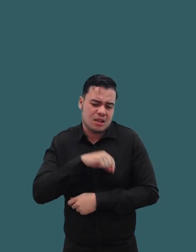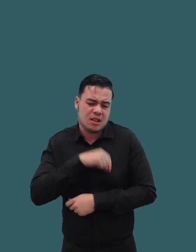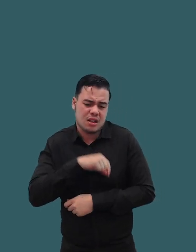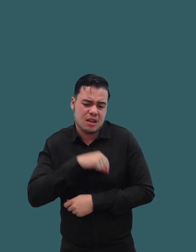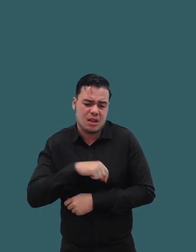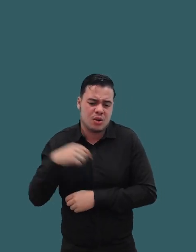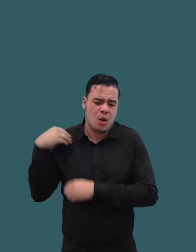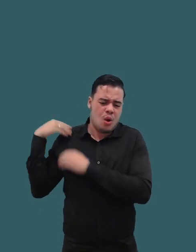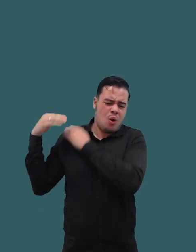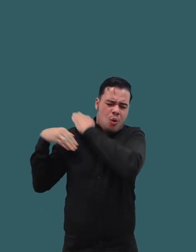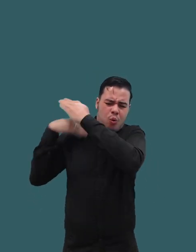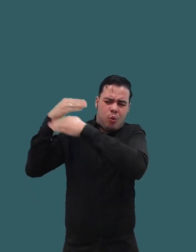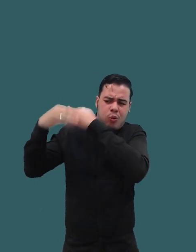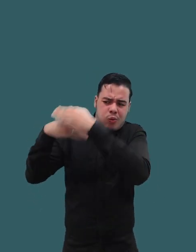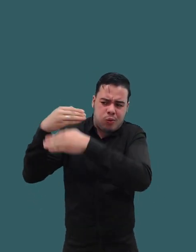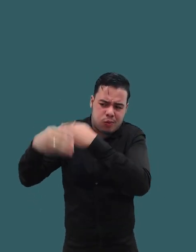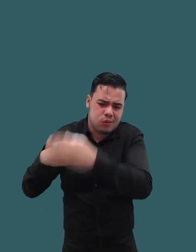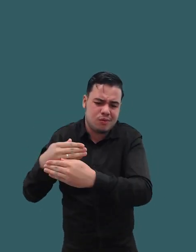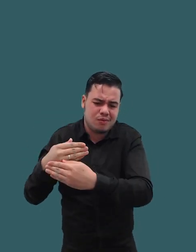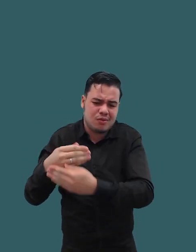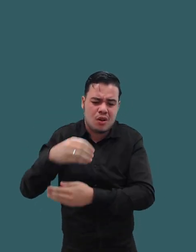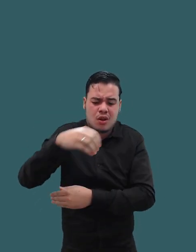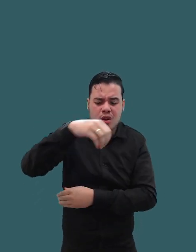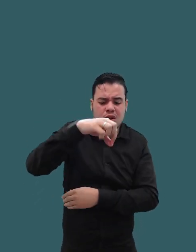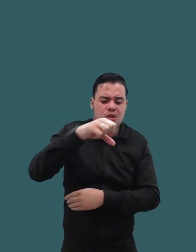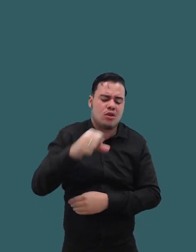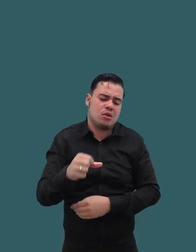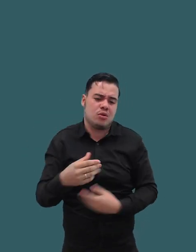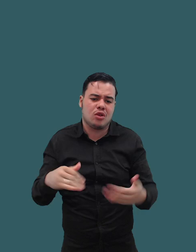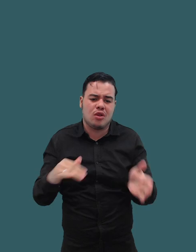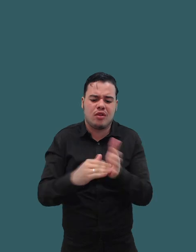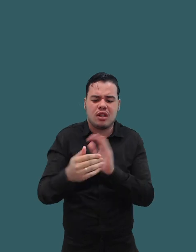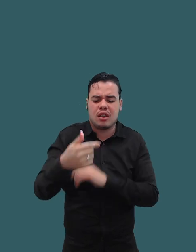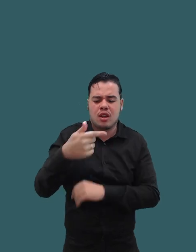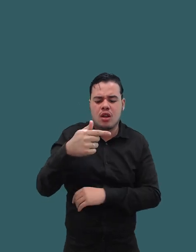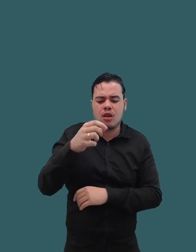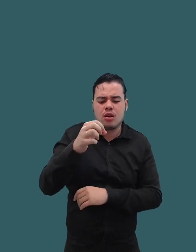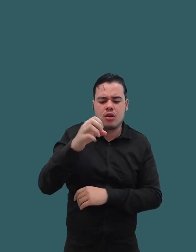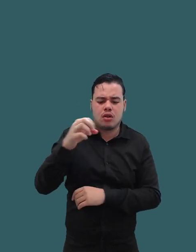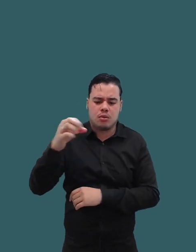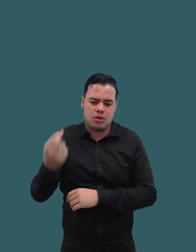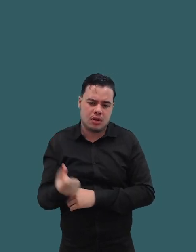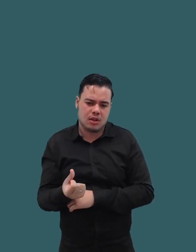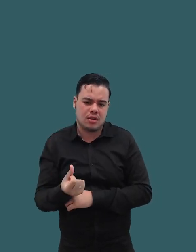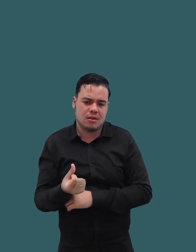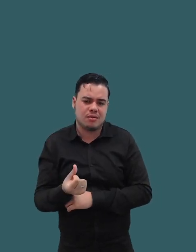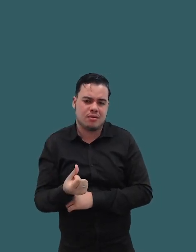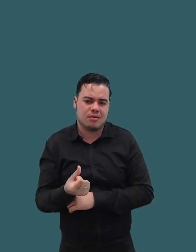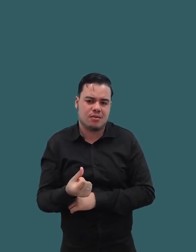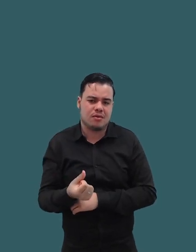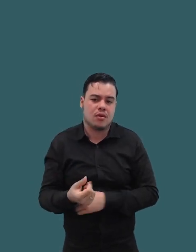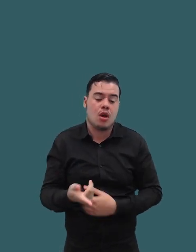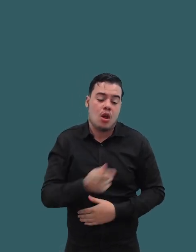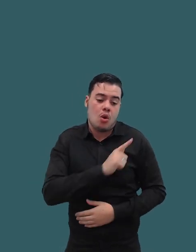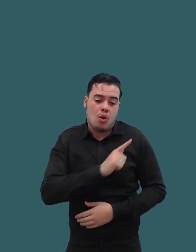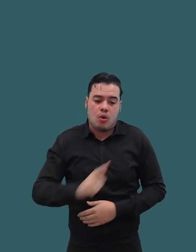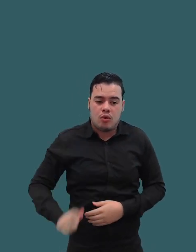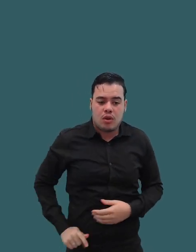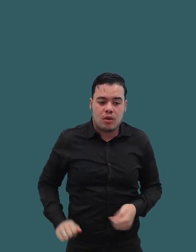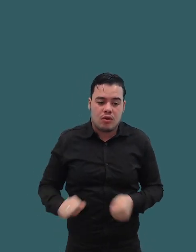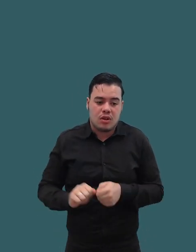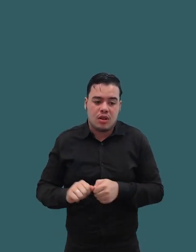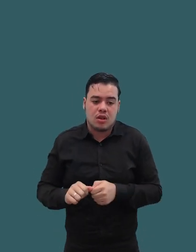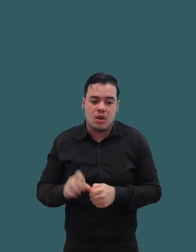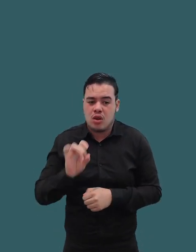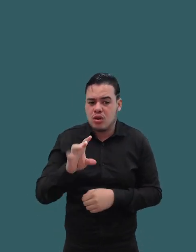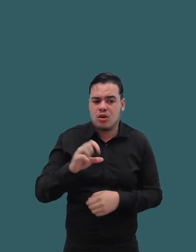até possivelmente 2006, e tem sido essa a meta do governo de fazer essa reposição, só que 14% não